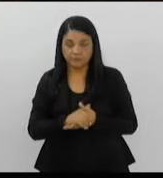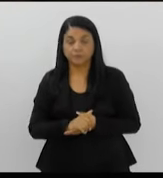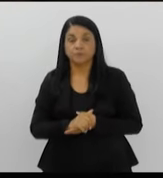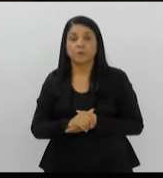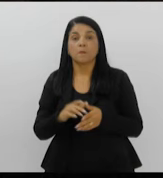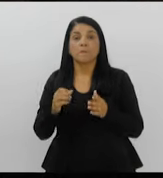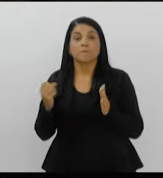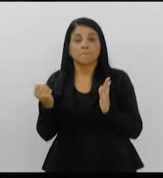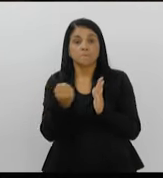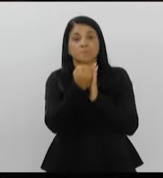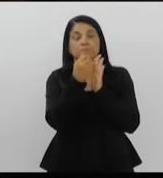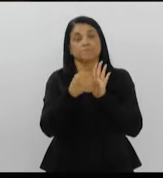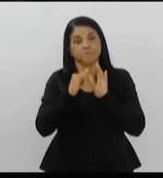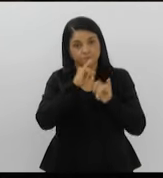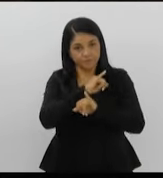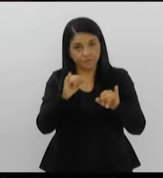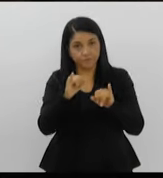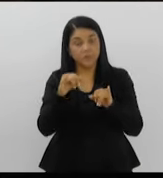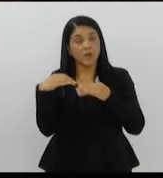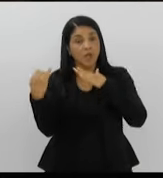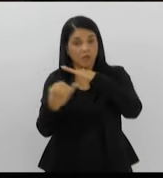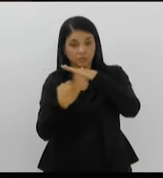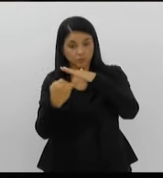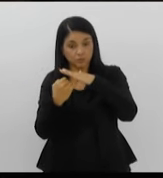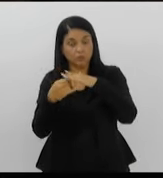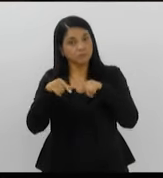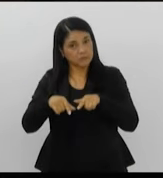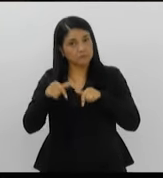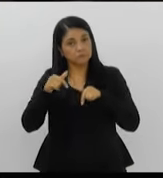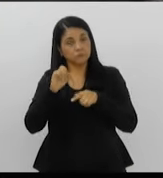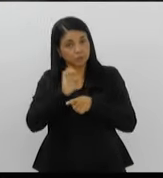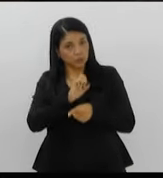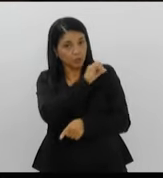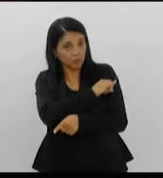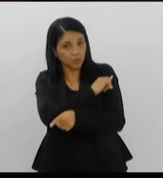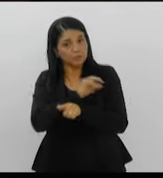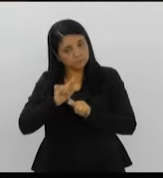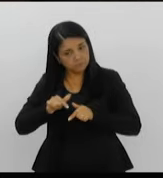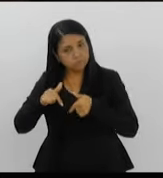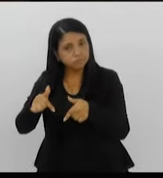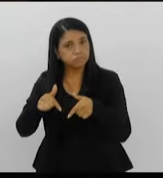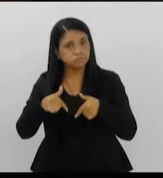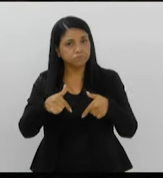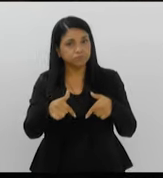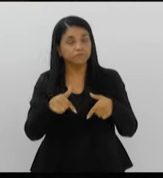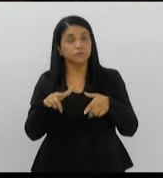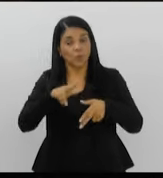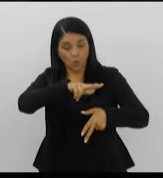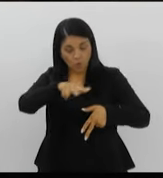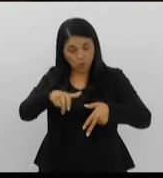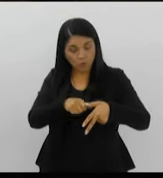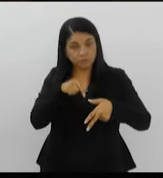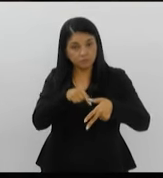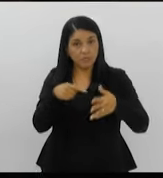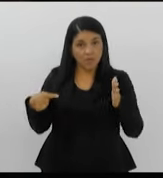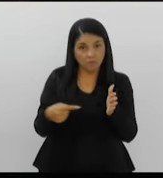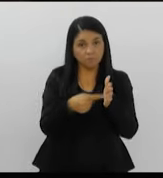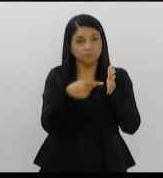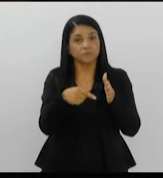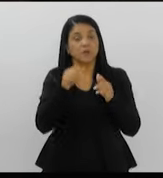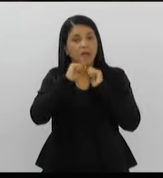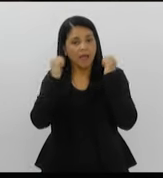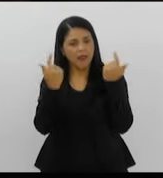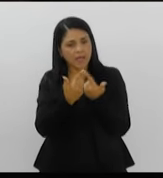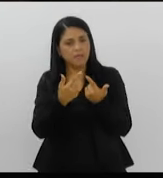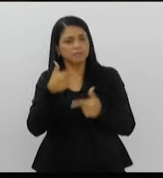destacar também, presidente, que as instituições funcionaram aqui no Rio de Janeiro. Os casos de corrupção que foram apontados, a Alerj trabalhou,